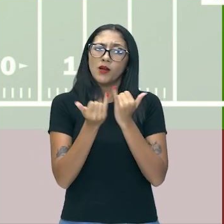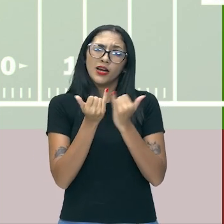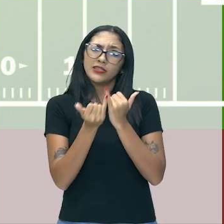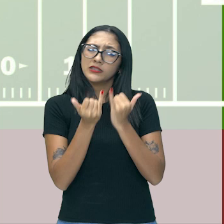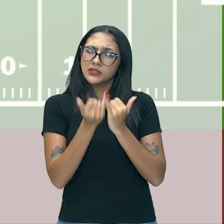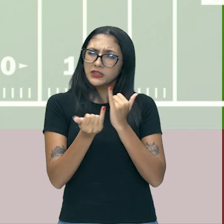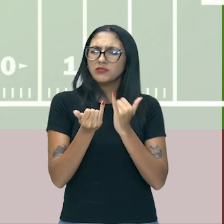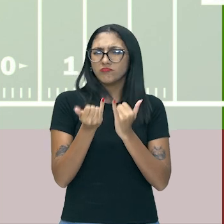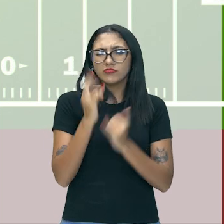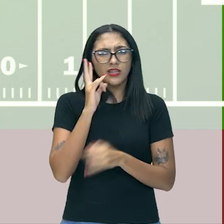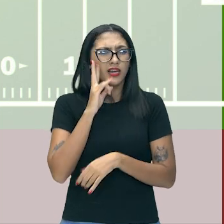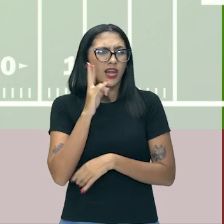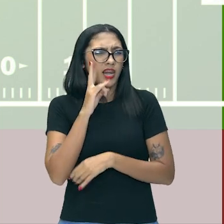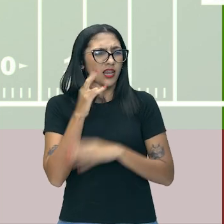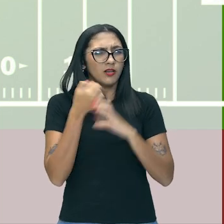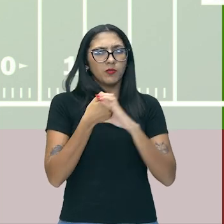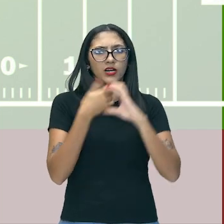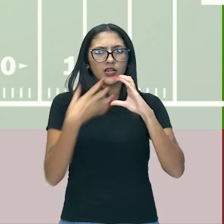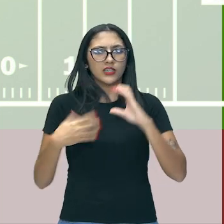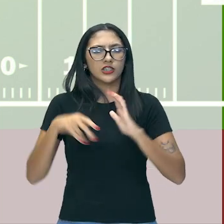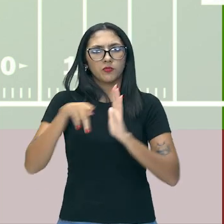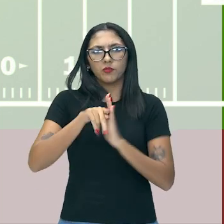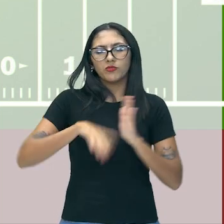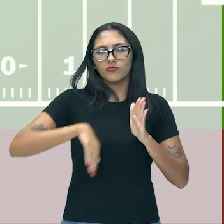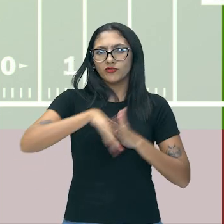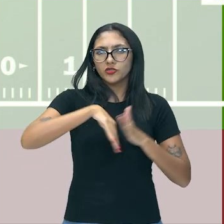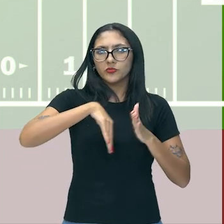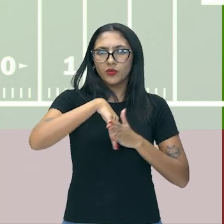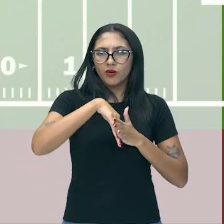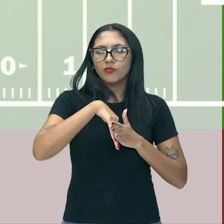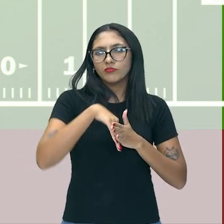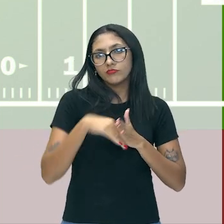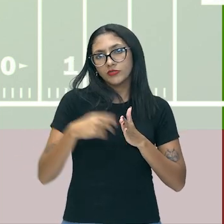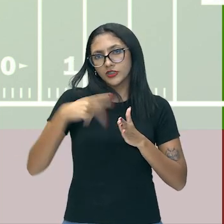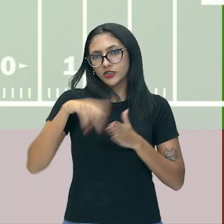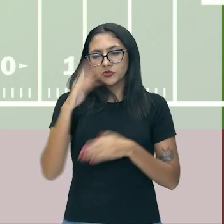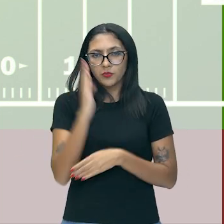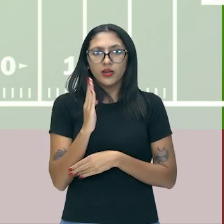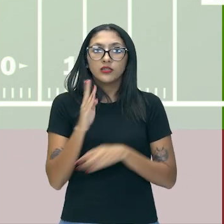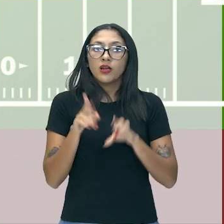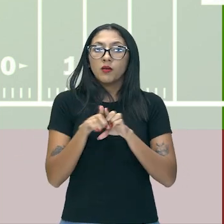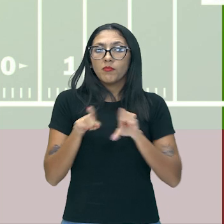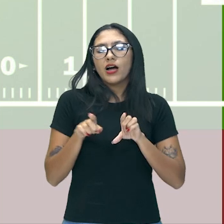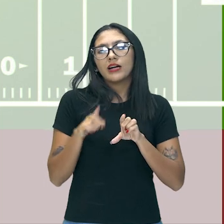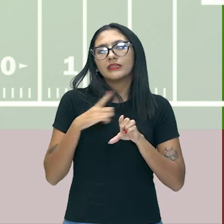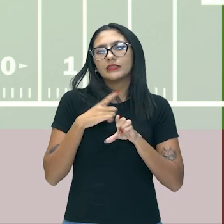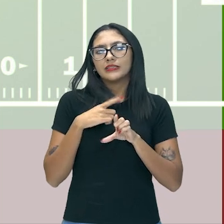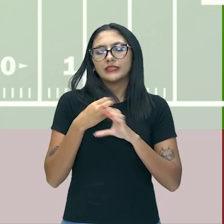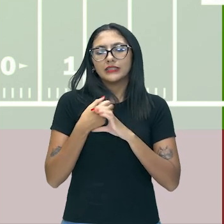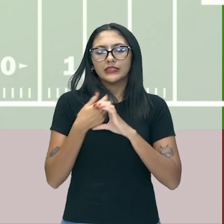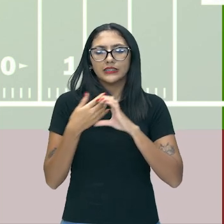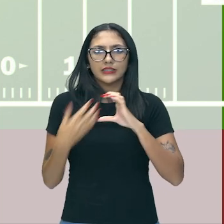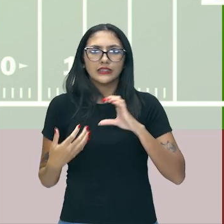pode lembrar ali o campo do futebol brasileiro, mas ele tem características